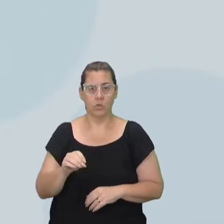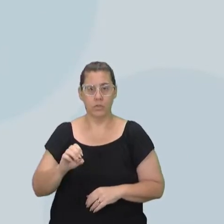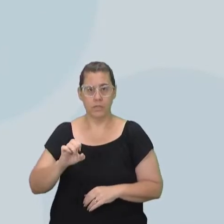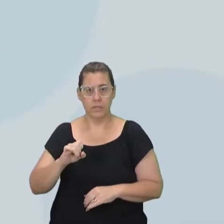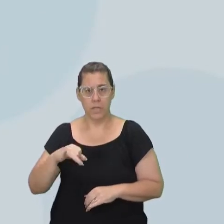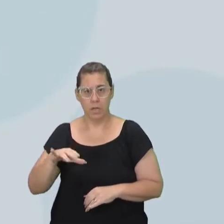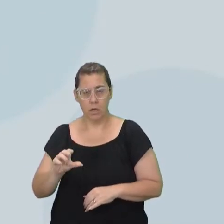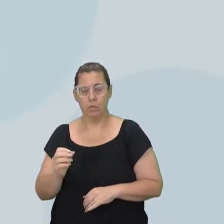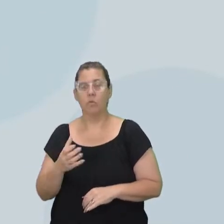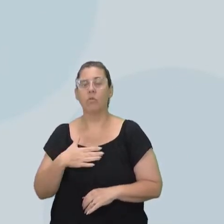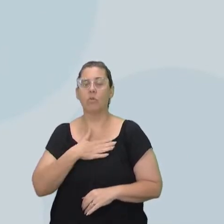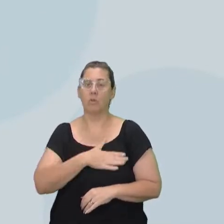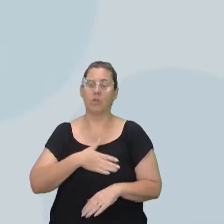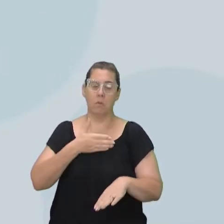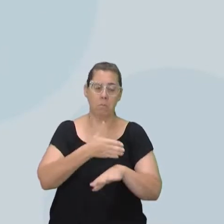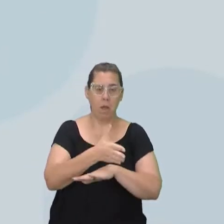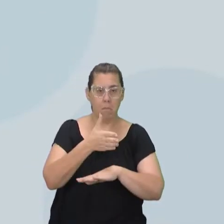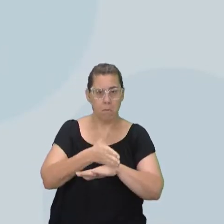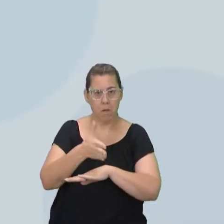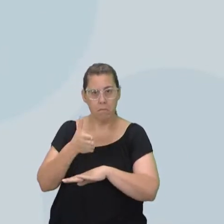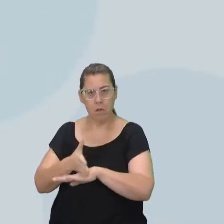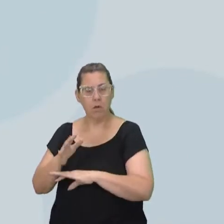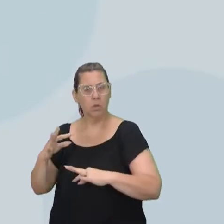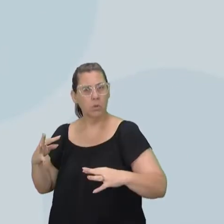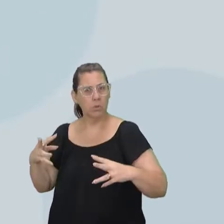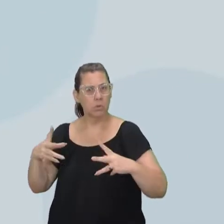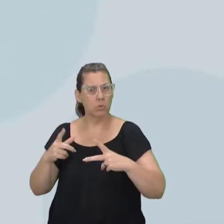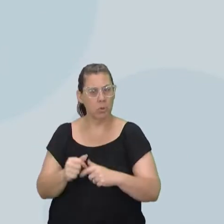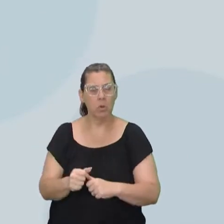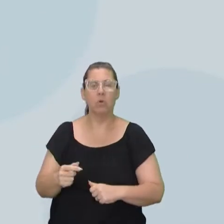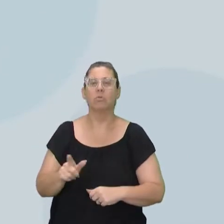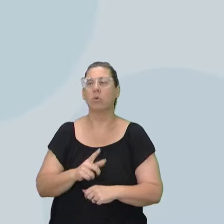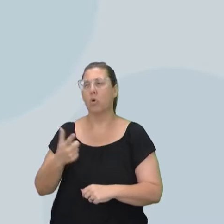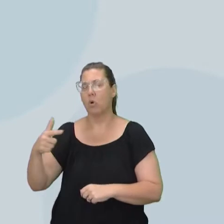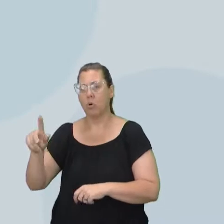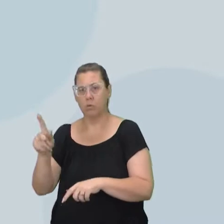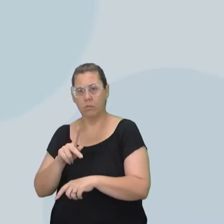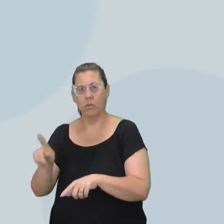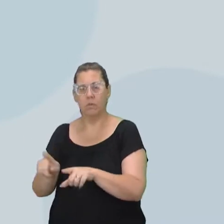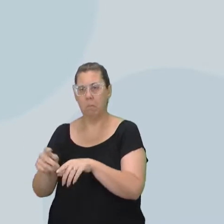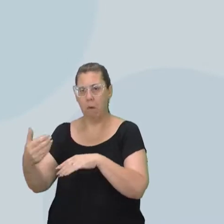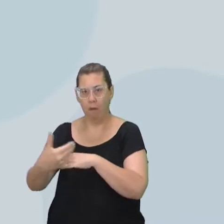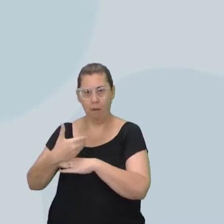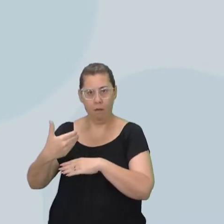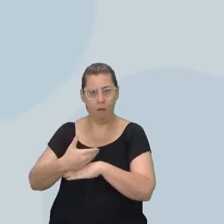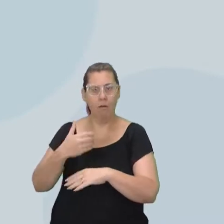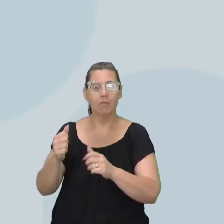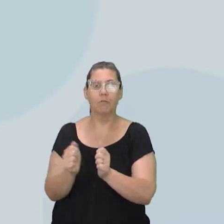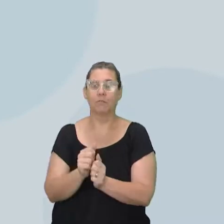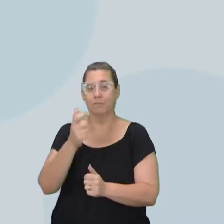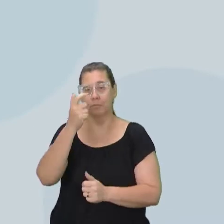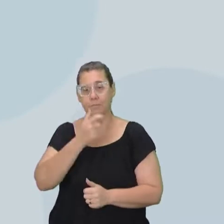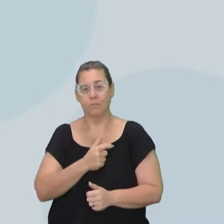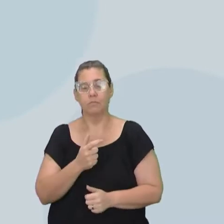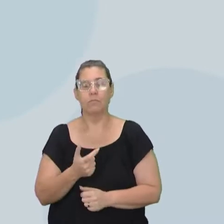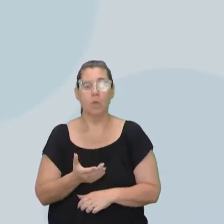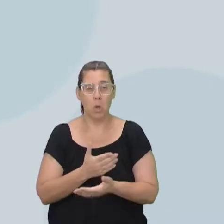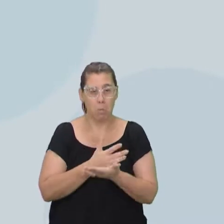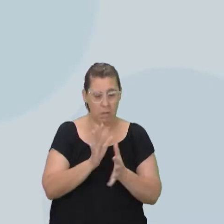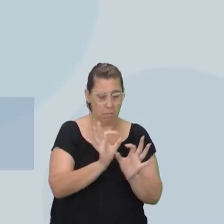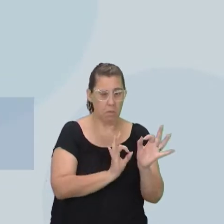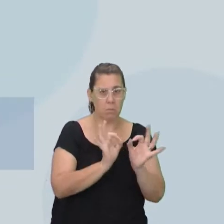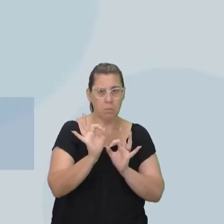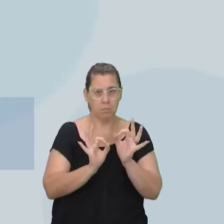de estar participando de todos os componentes deles, eles participam aqui. Vamos participar, calma, que nesse começo a gente tem que dar uma